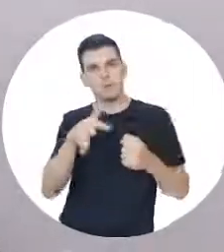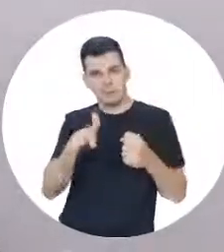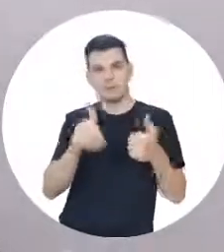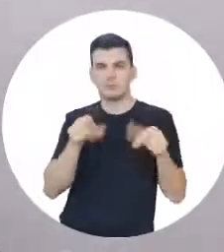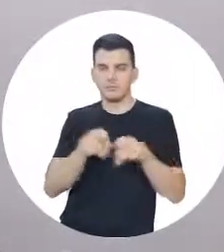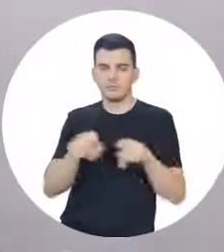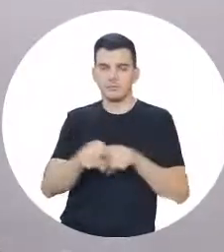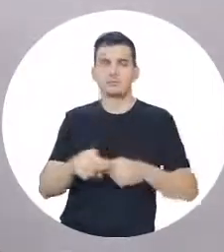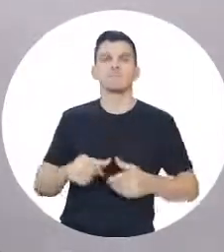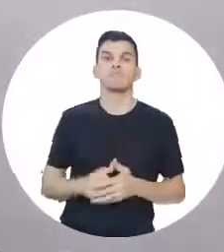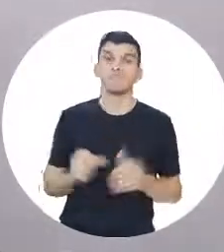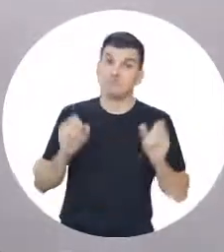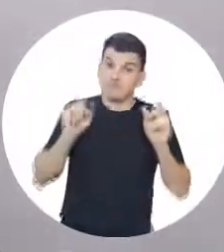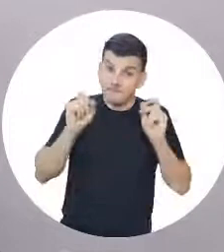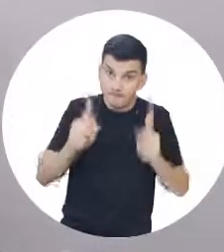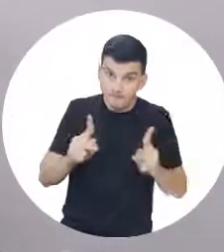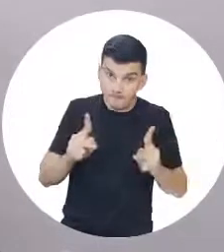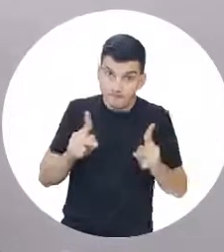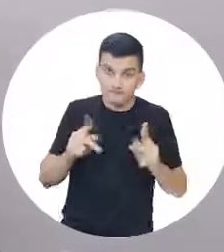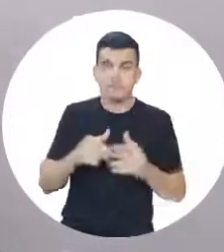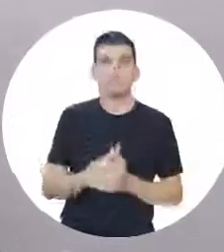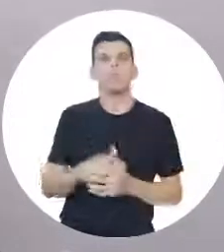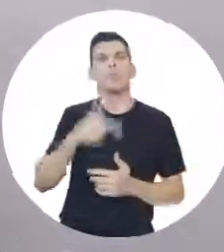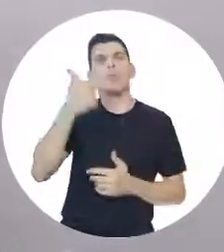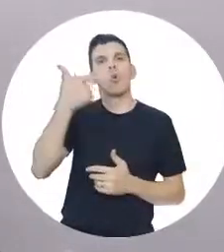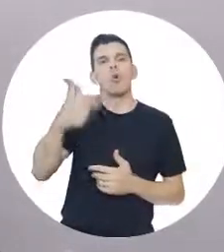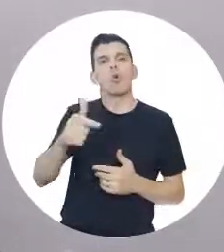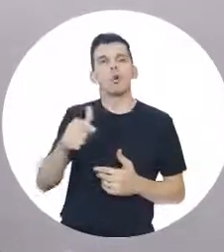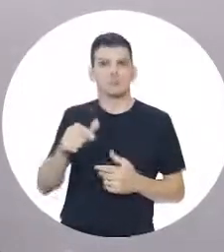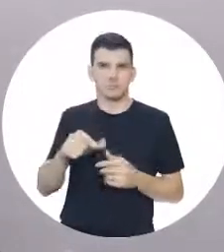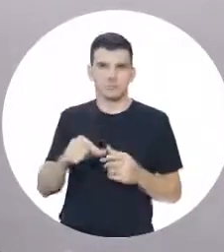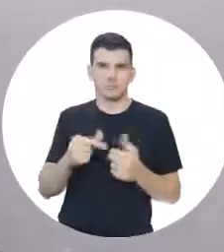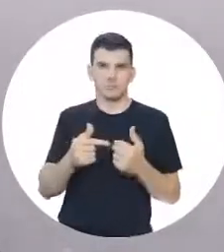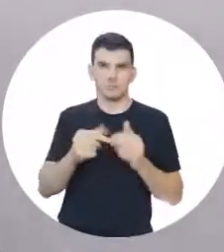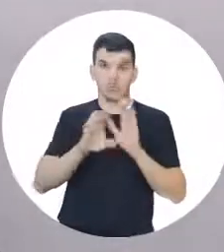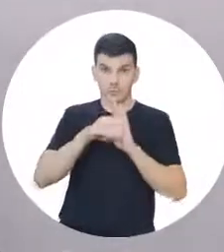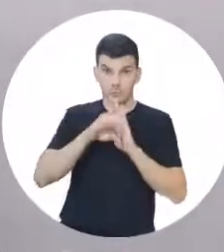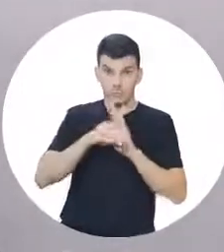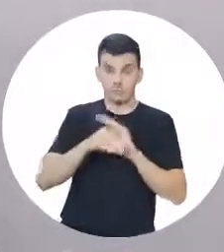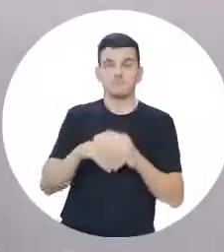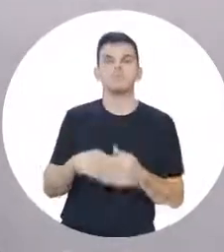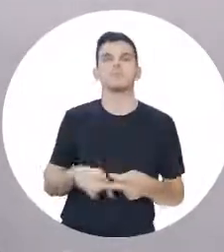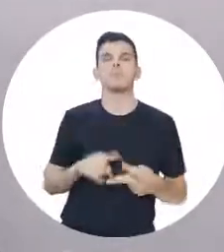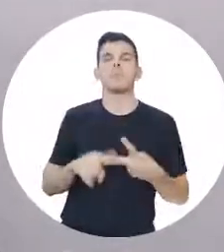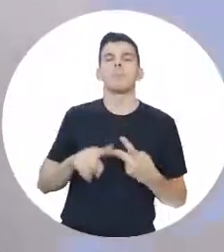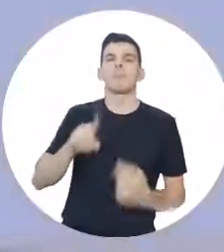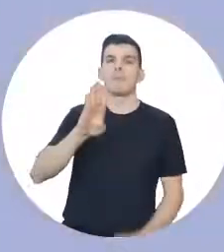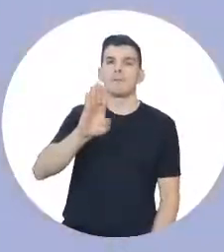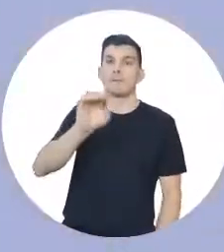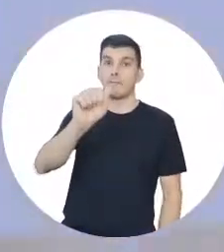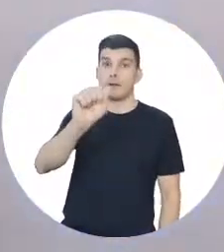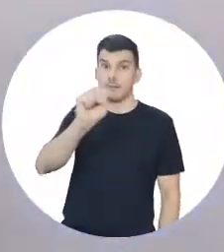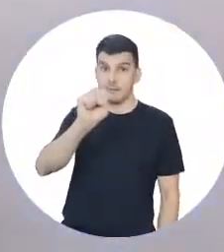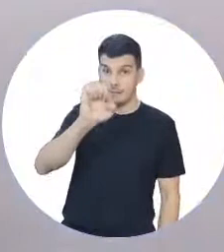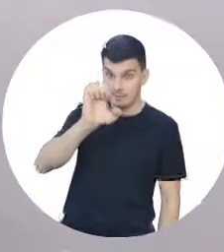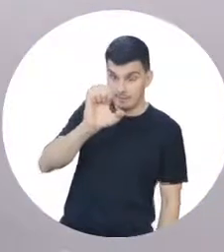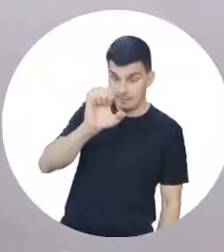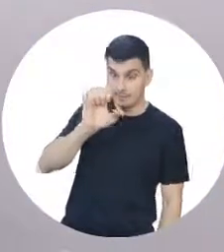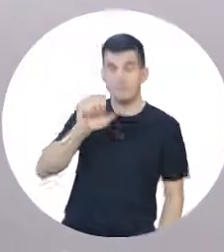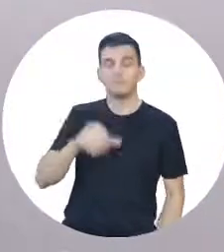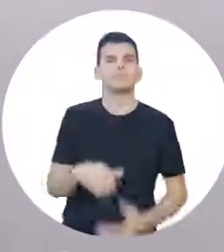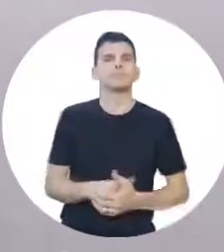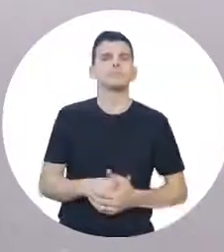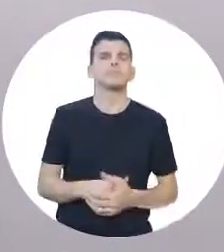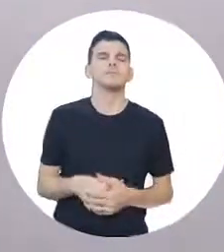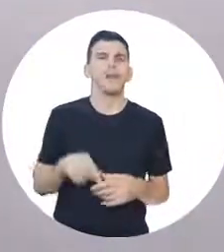moderado e um ácido fraco. Tudo bem? Próxima função inorgânica. Bases agora. Logo após analisar